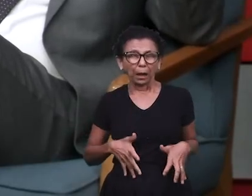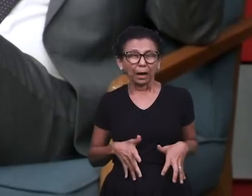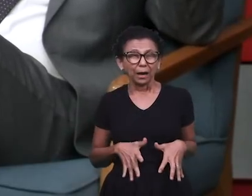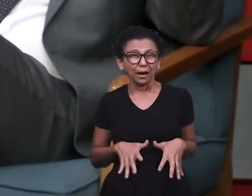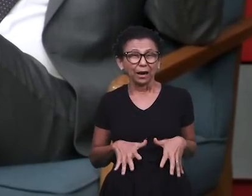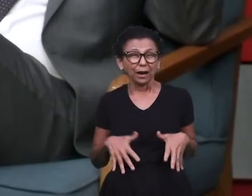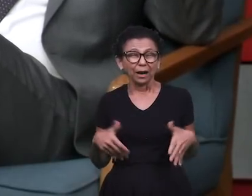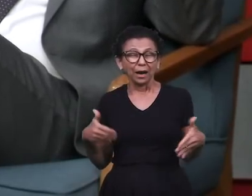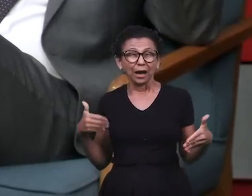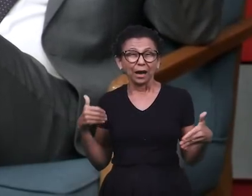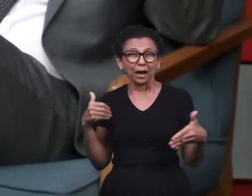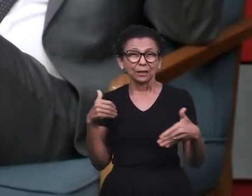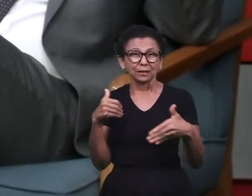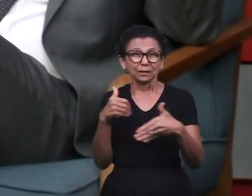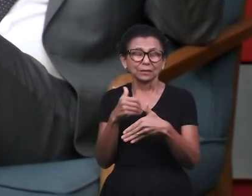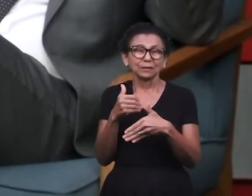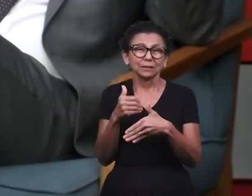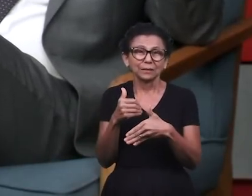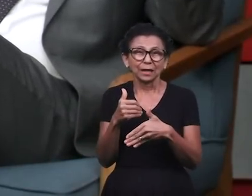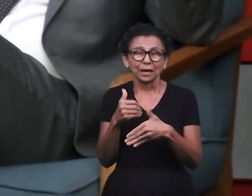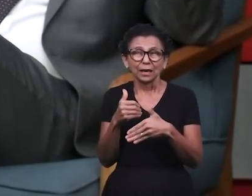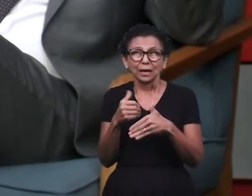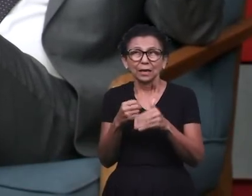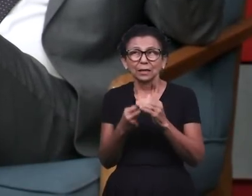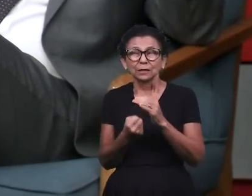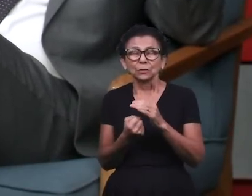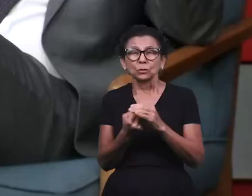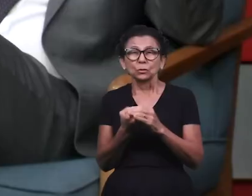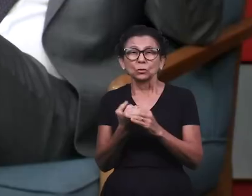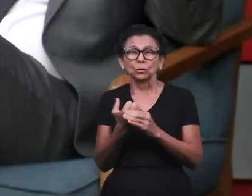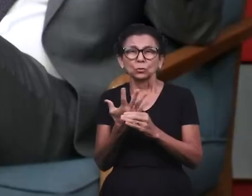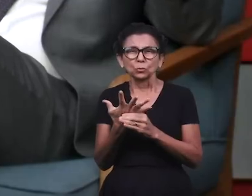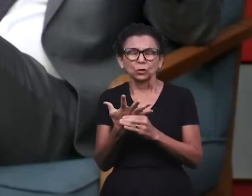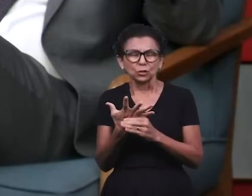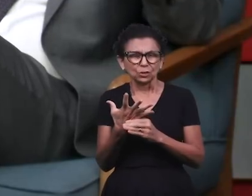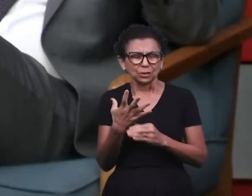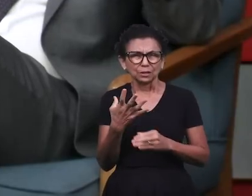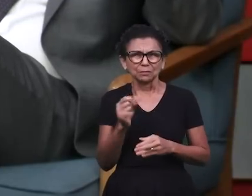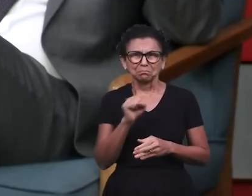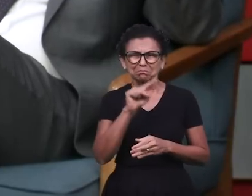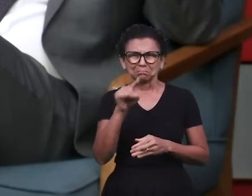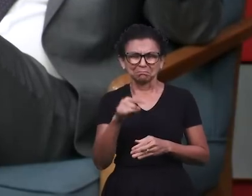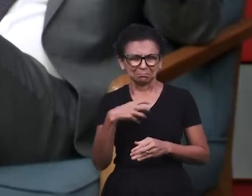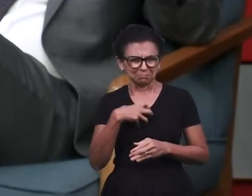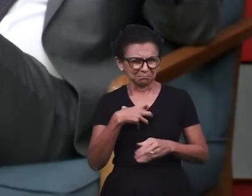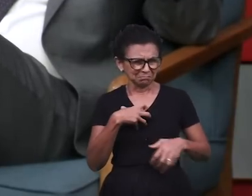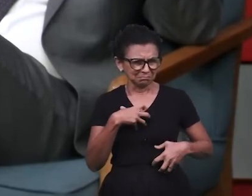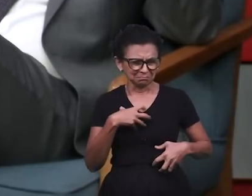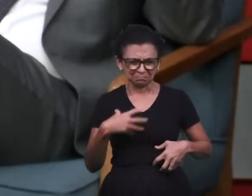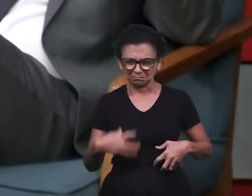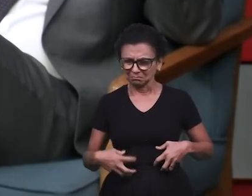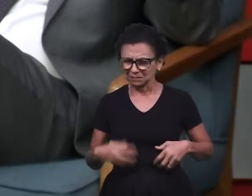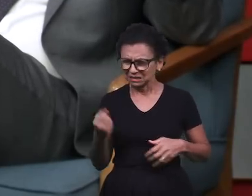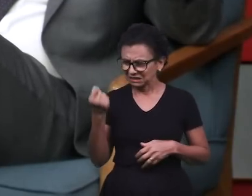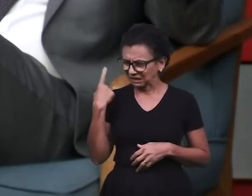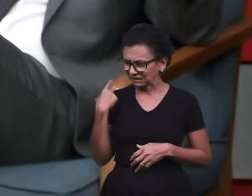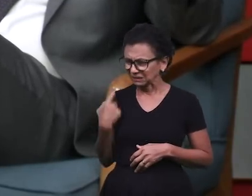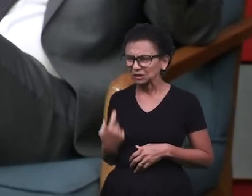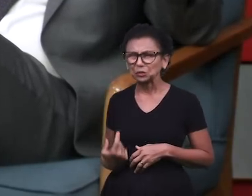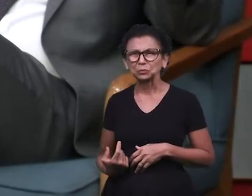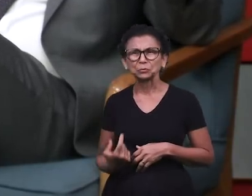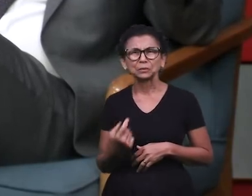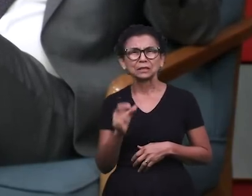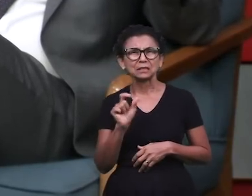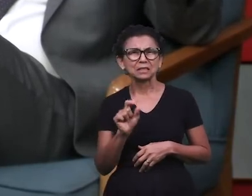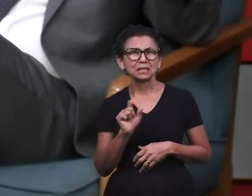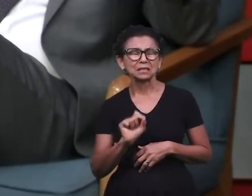primeiros sintomas, pode levar anos. Você pode ter, em média, às